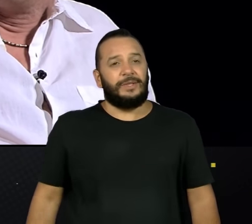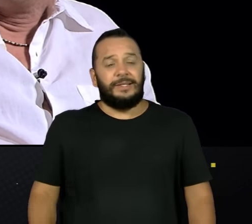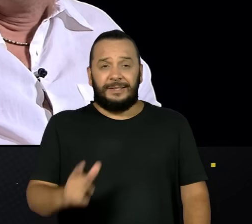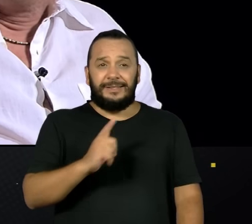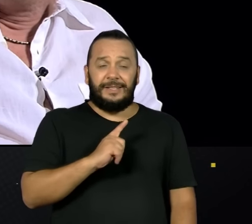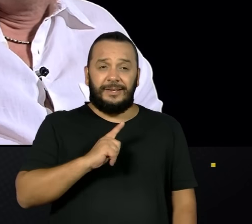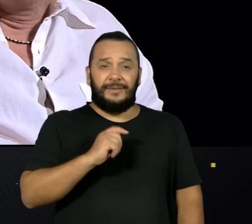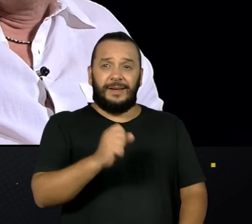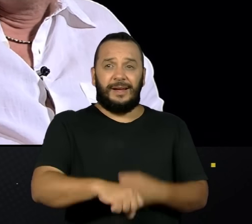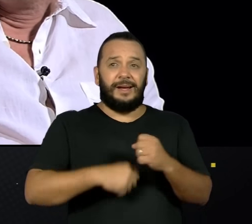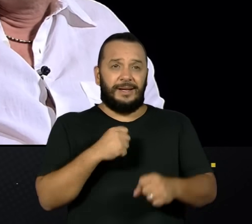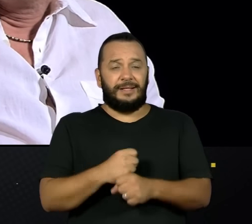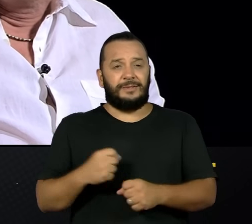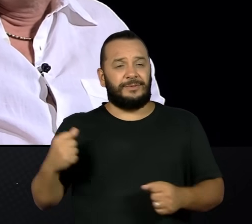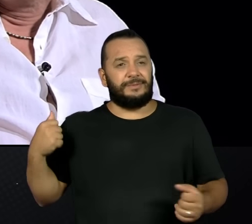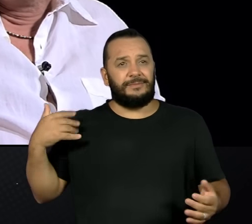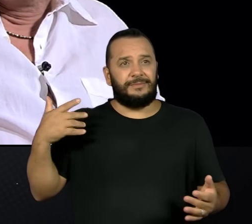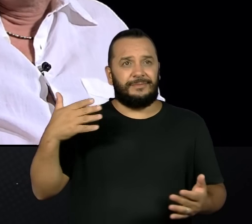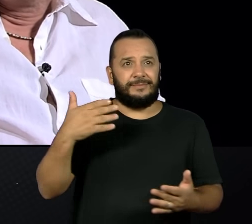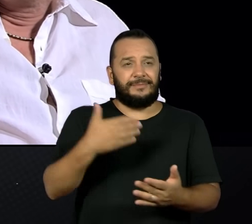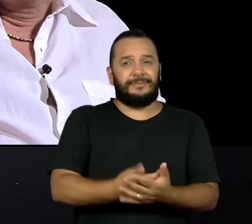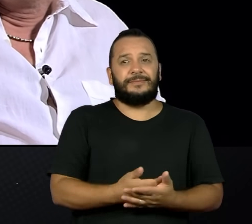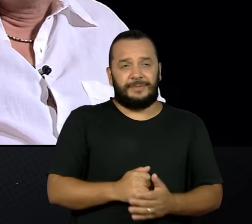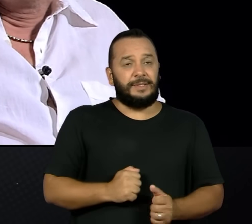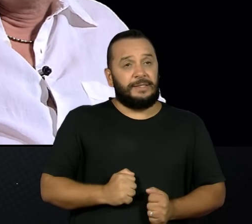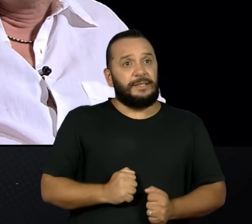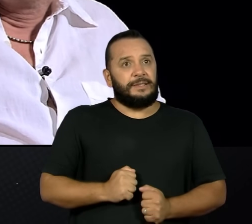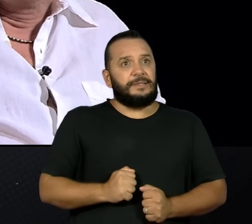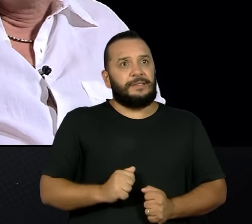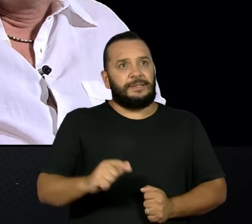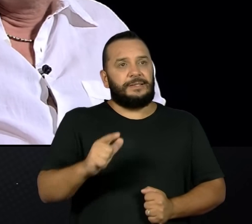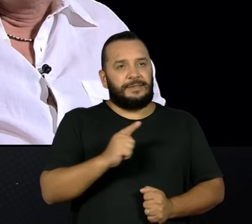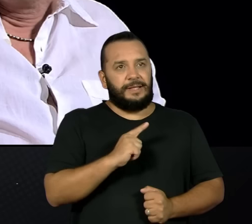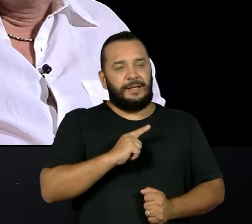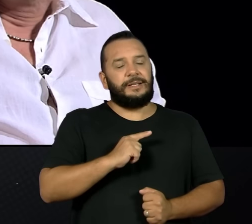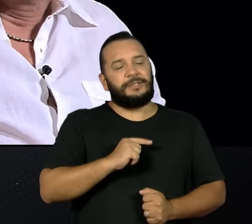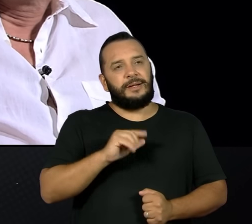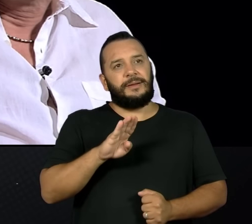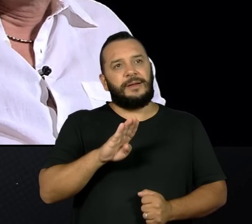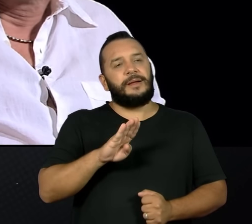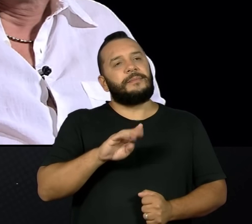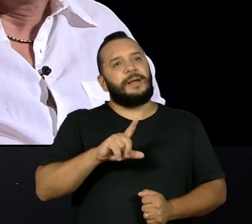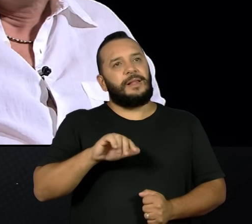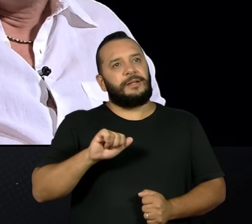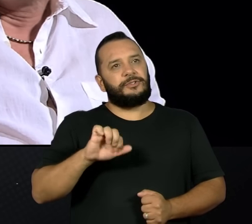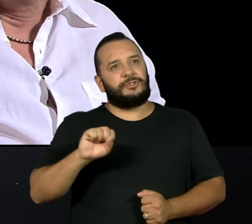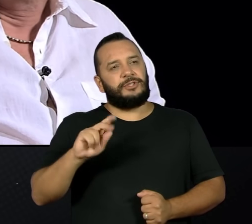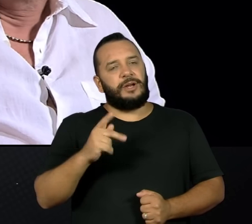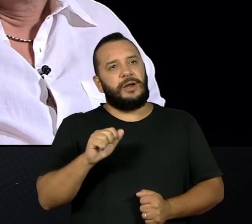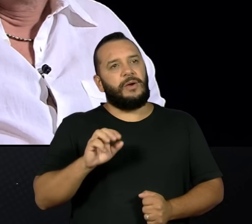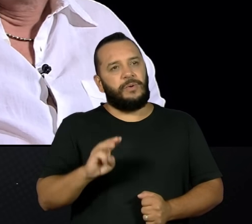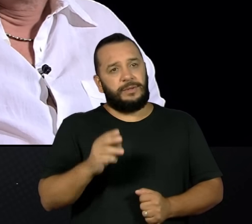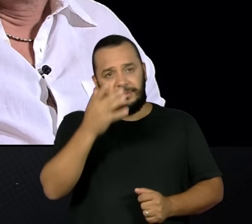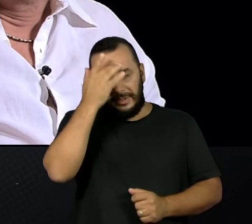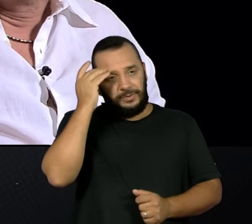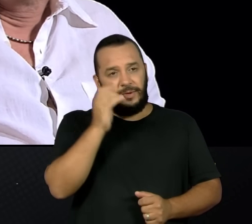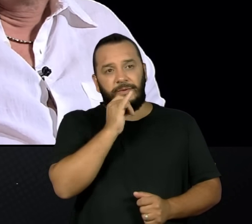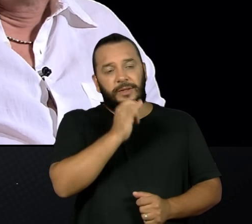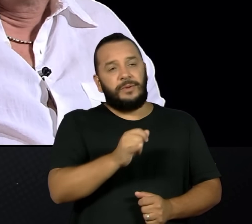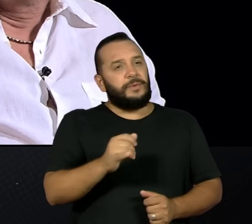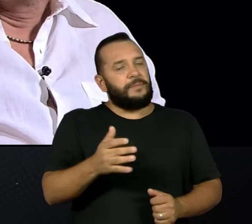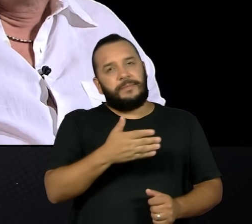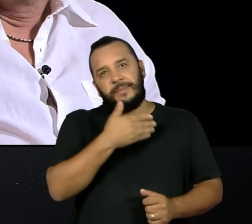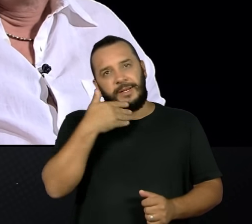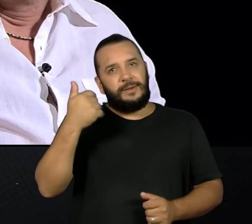muitos anos nós ouvíamos depois de ter feito o belal as pessoas dizendo foi o melhor espetáculo que eu vi na